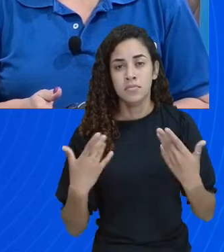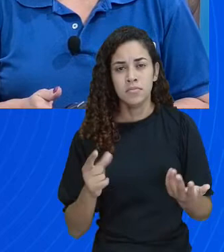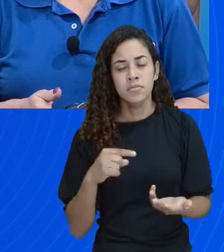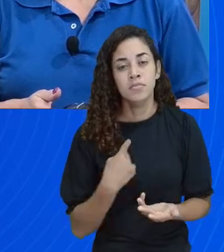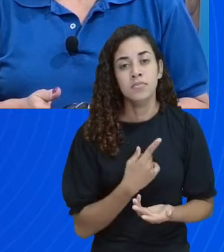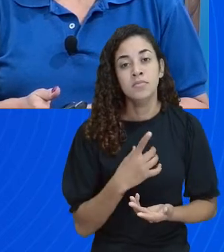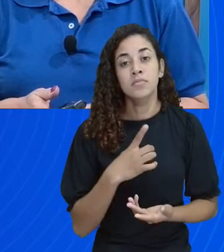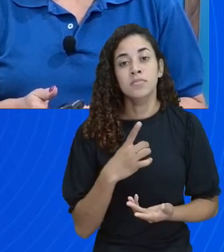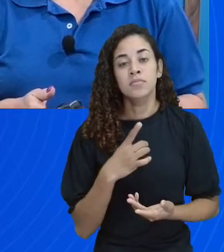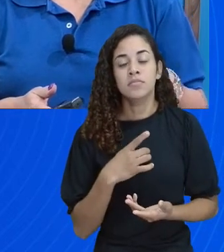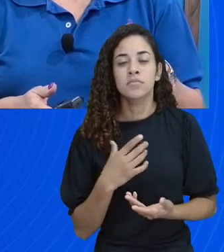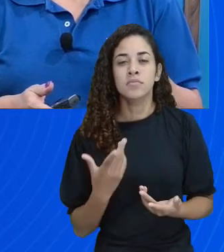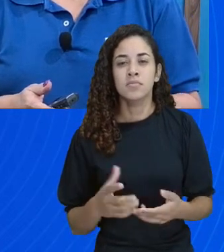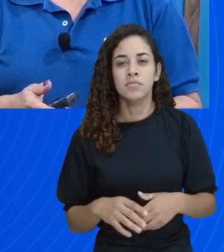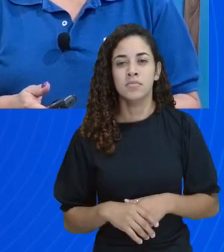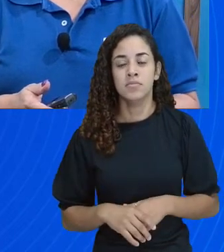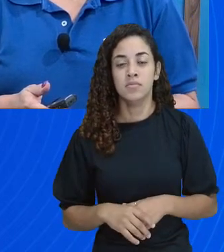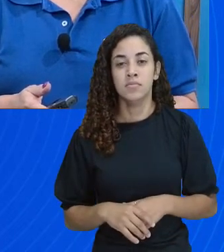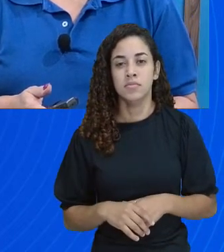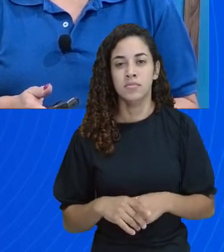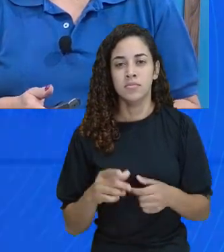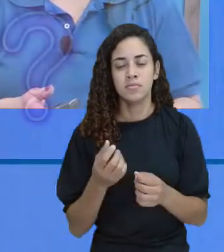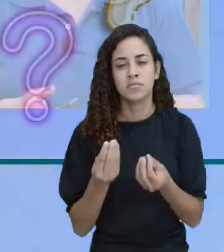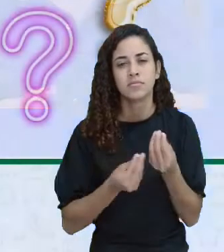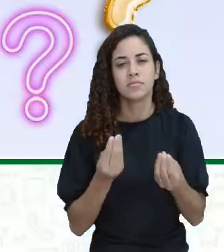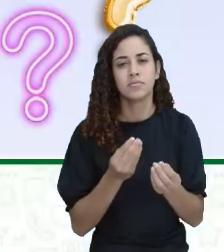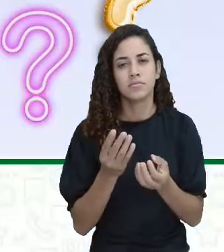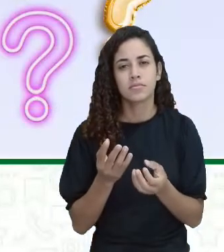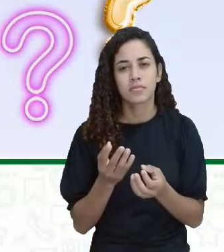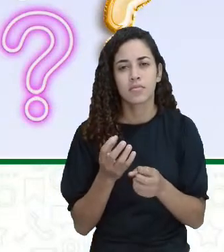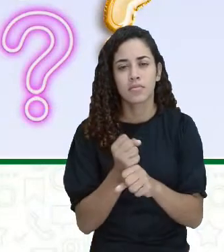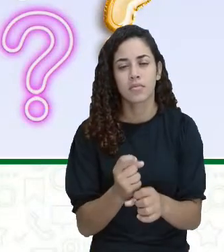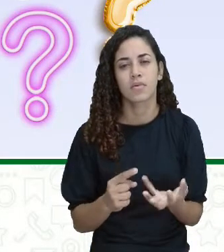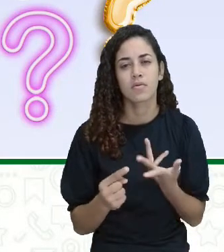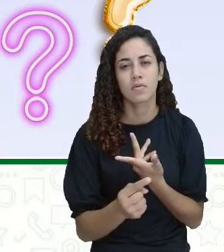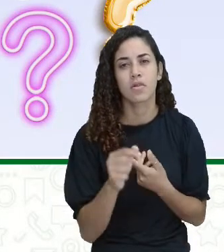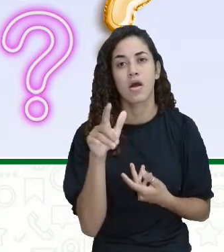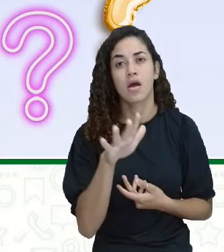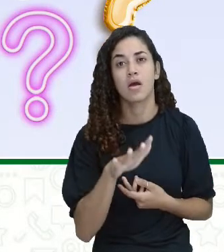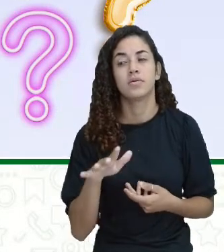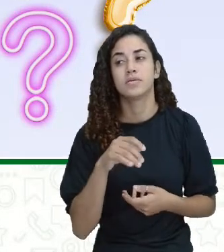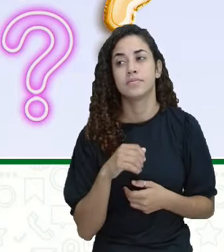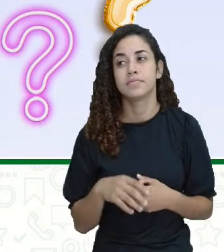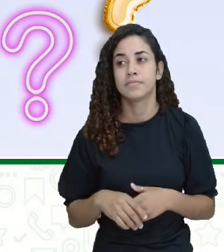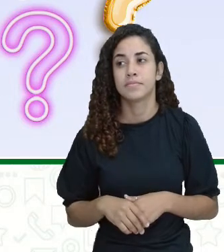temos como calcular área.